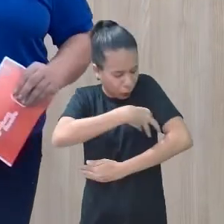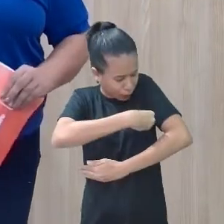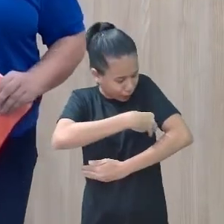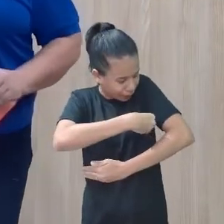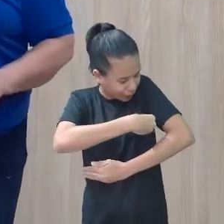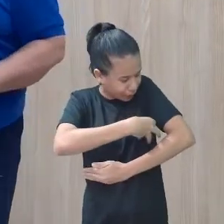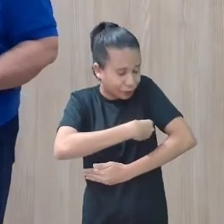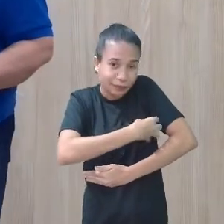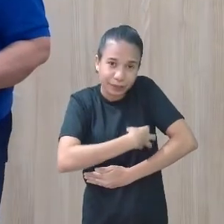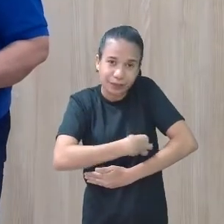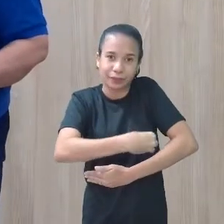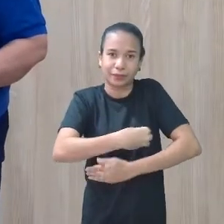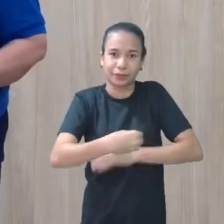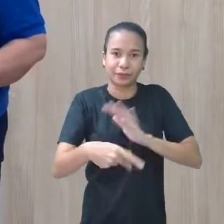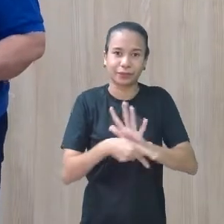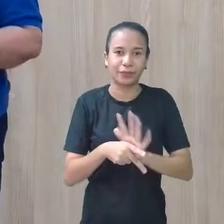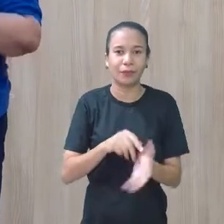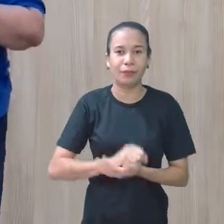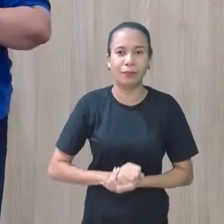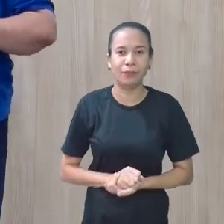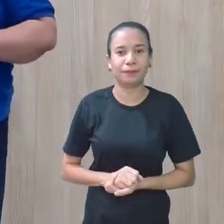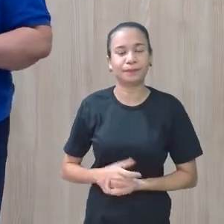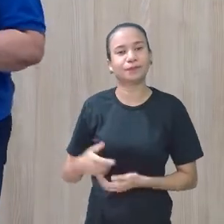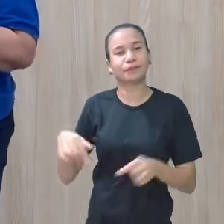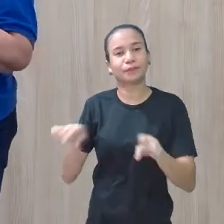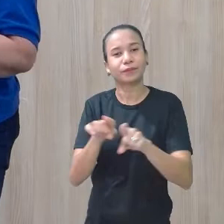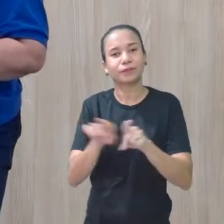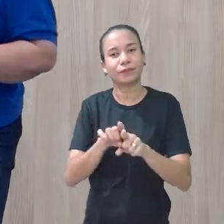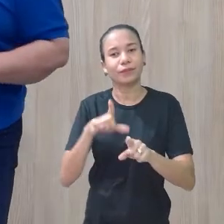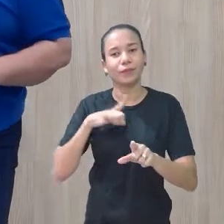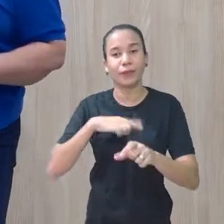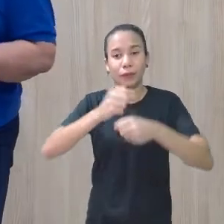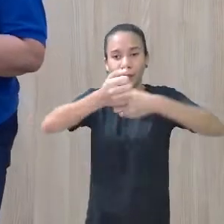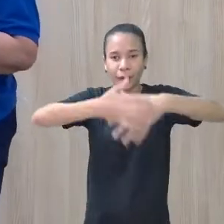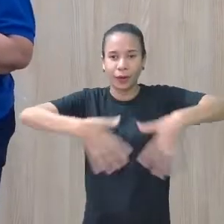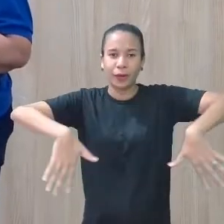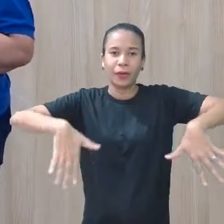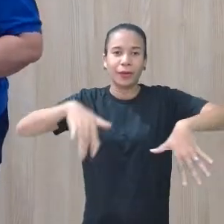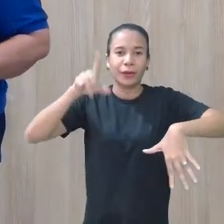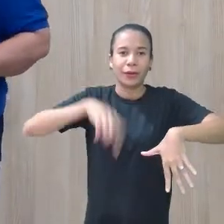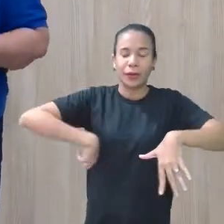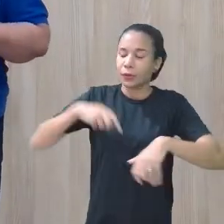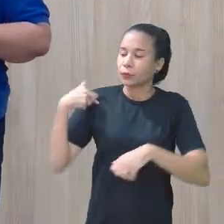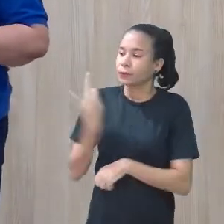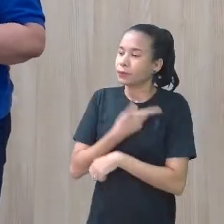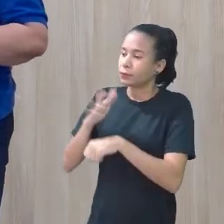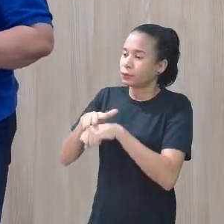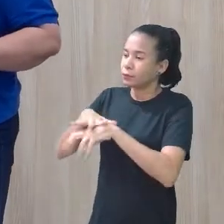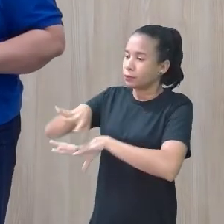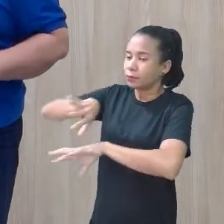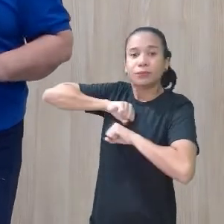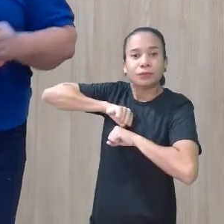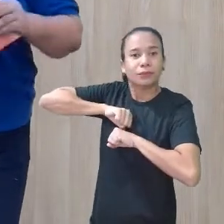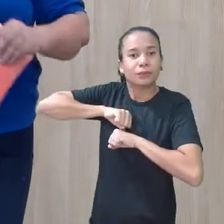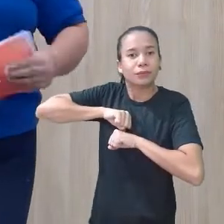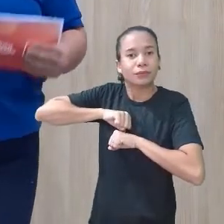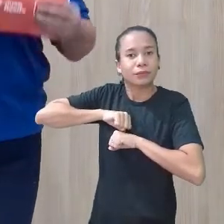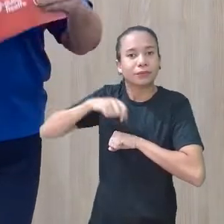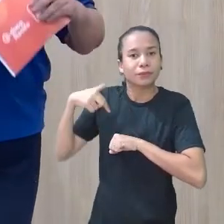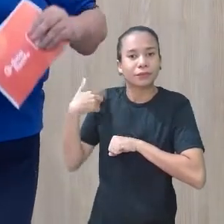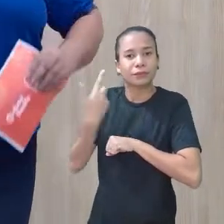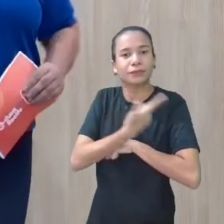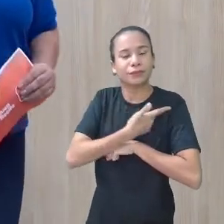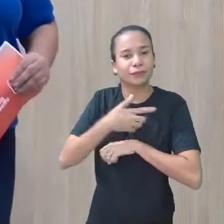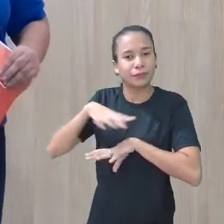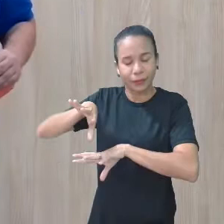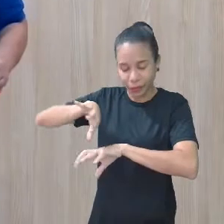momento da amamentação. E também nós temos a natural, que são as infecções assintomáticas, que muitas vezes a